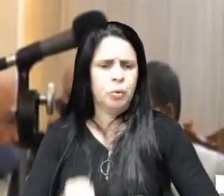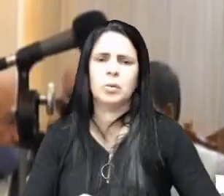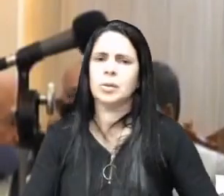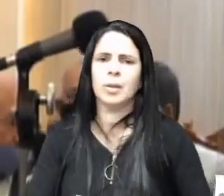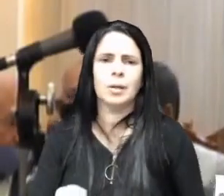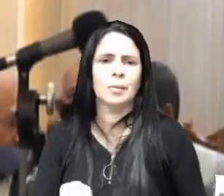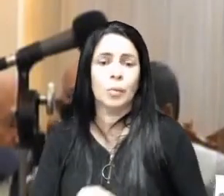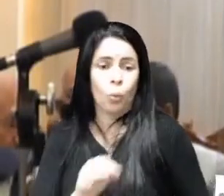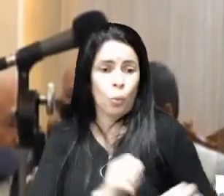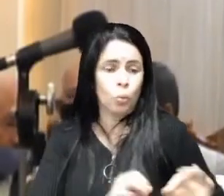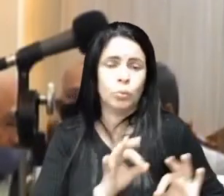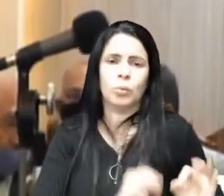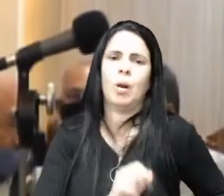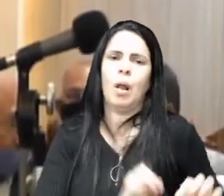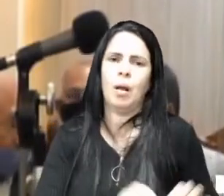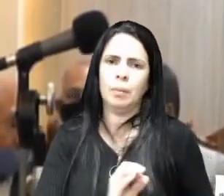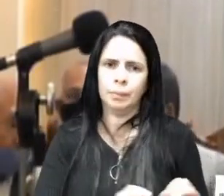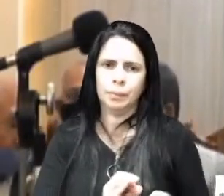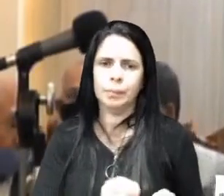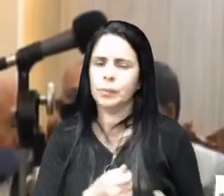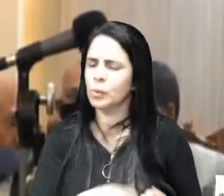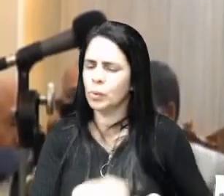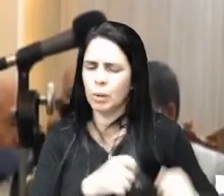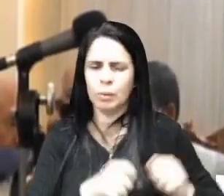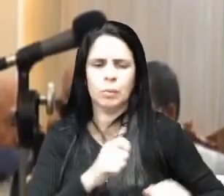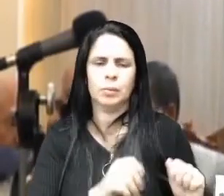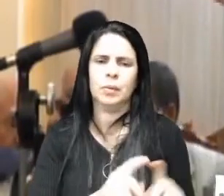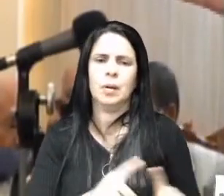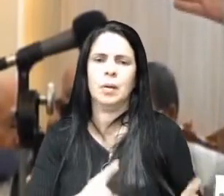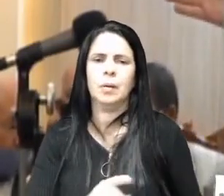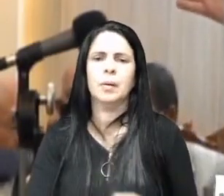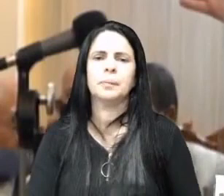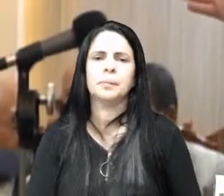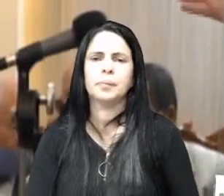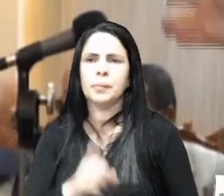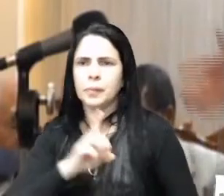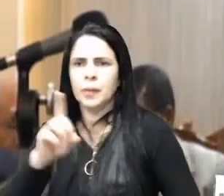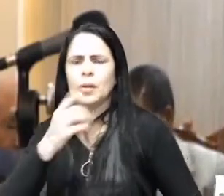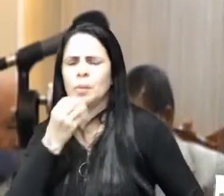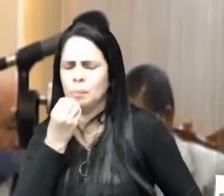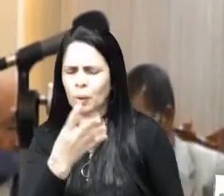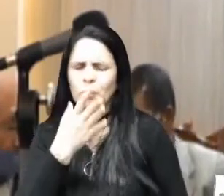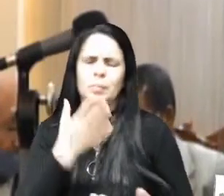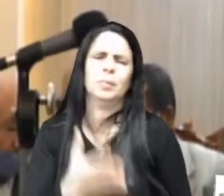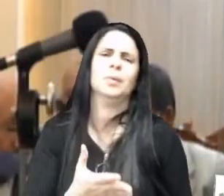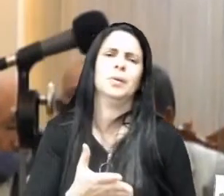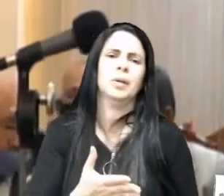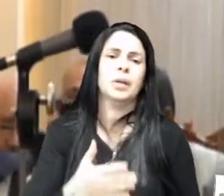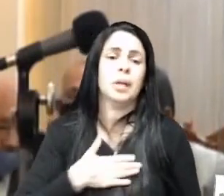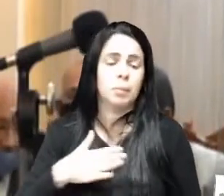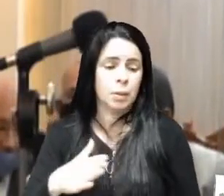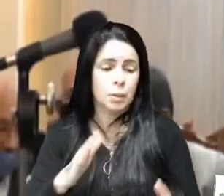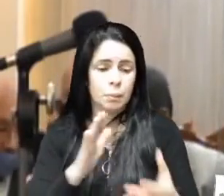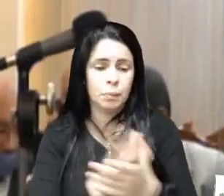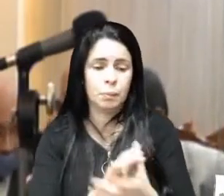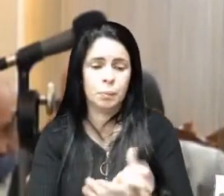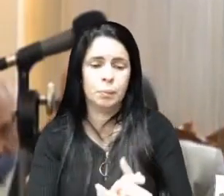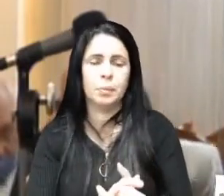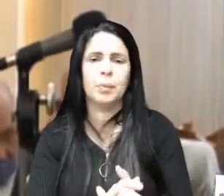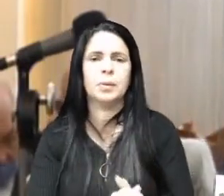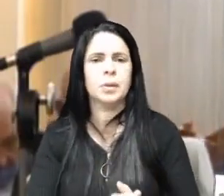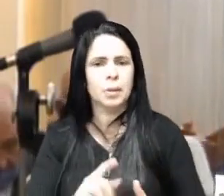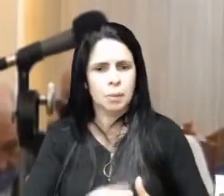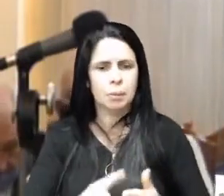Você perde o reflexo. É que Deus é tão bom que a minha esposa ia de lado e se acordou. E como ela dirige também, pegou